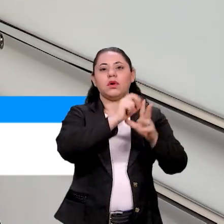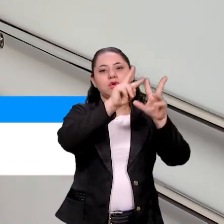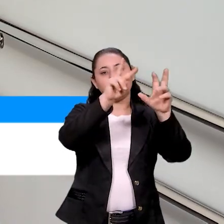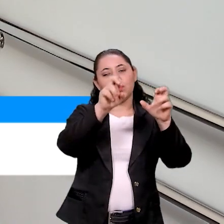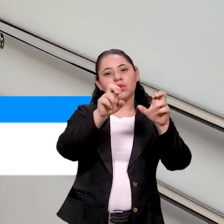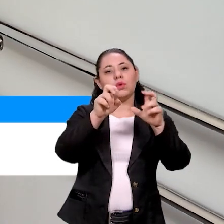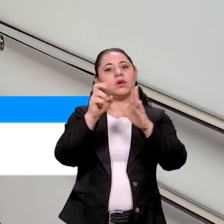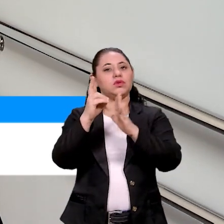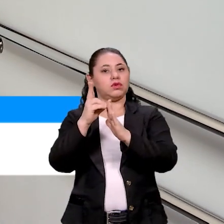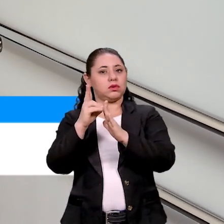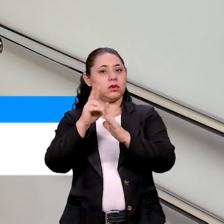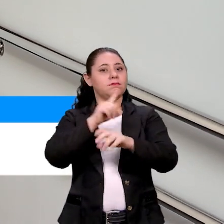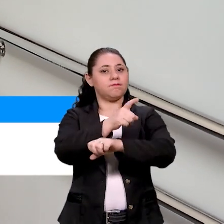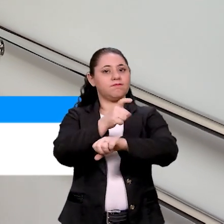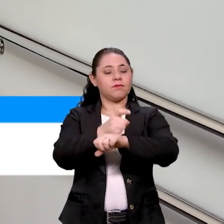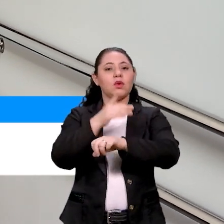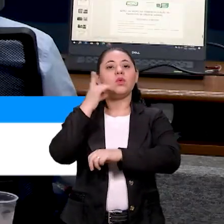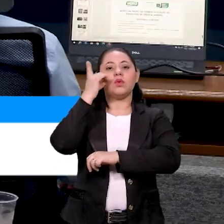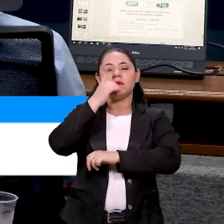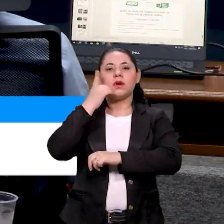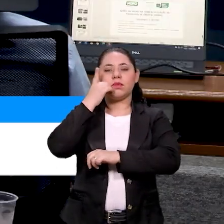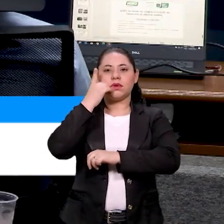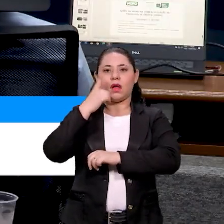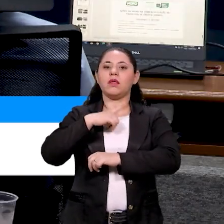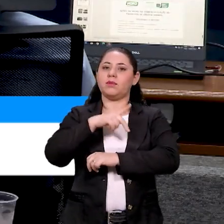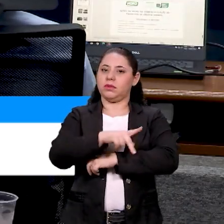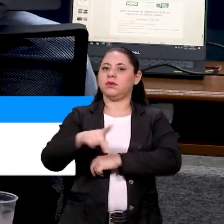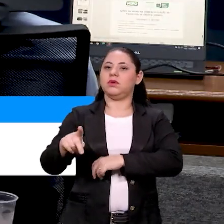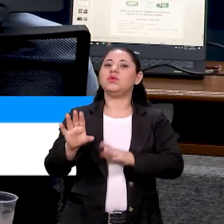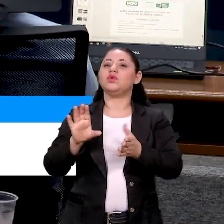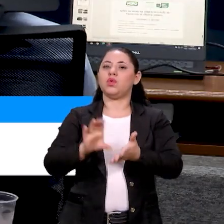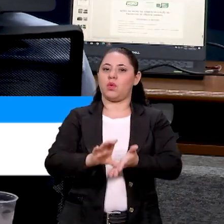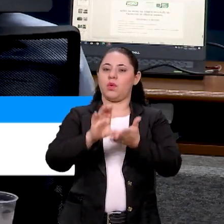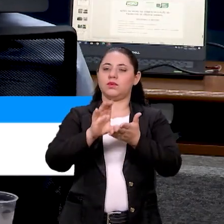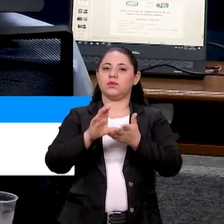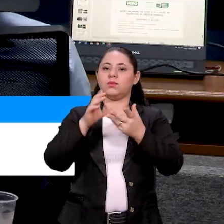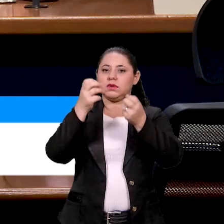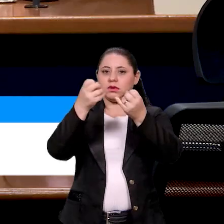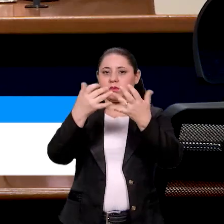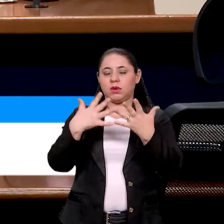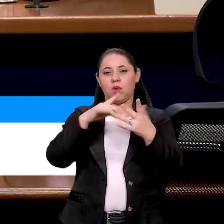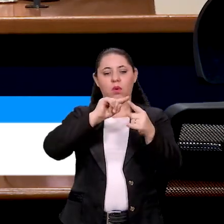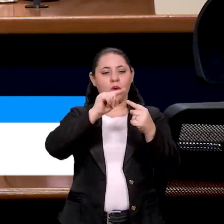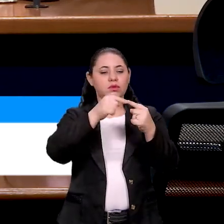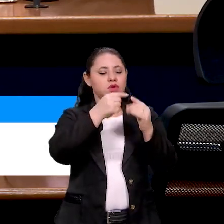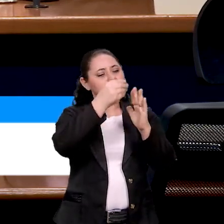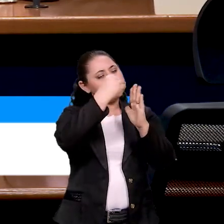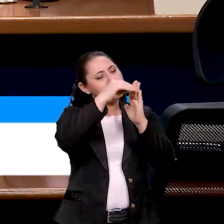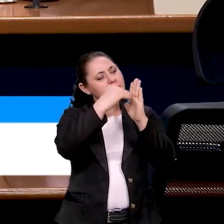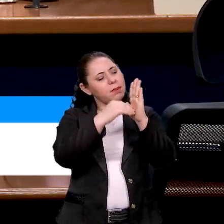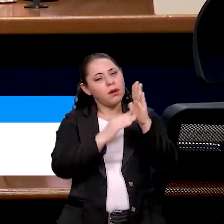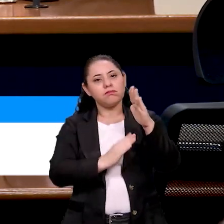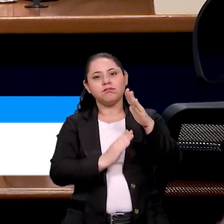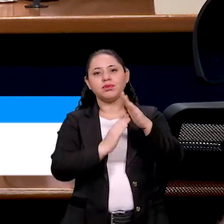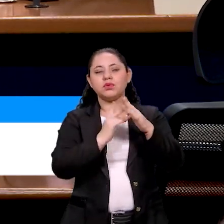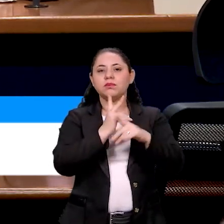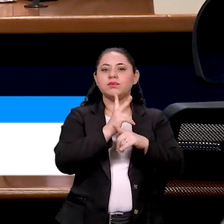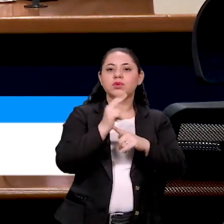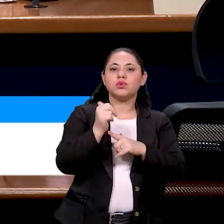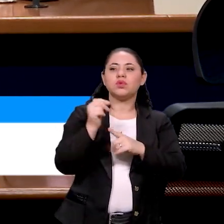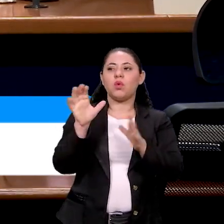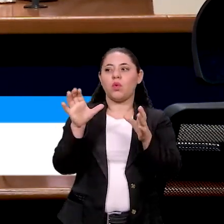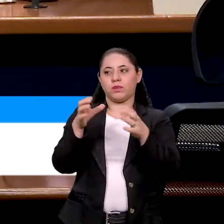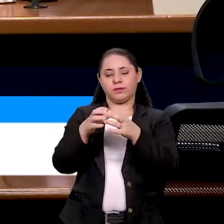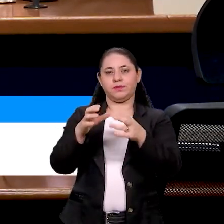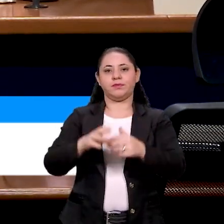e Assuntos Indígenas e Quilombolas. O deputado, que preside o grupo de trabalho, falou sobre os primeiros objetivos a serem